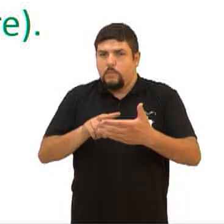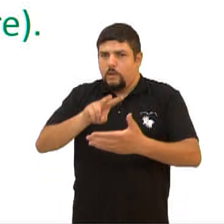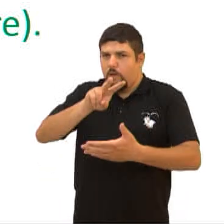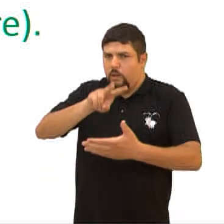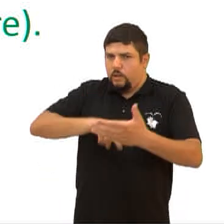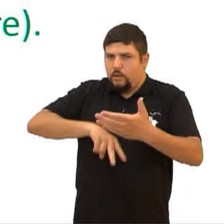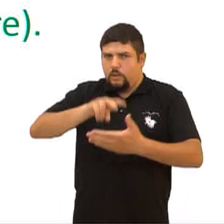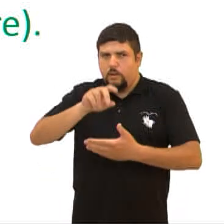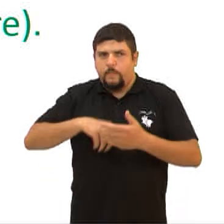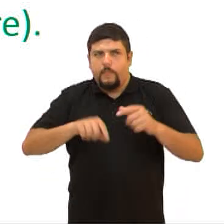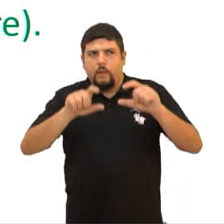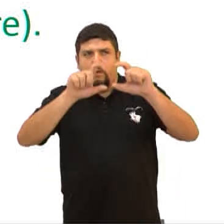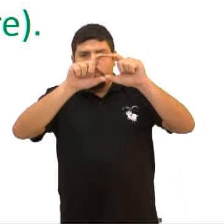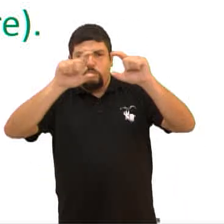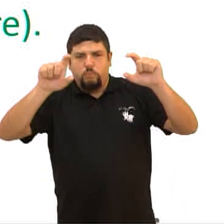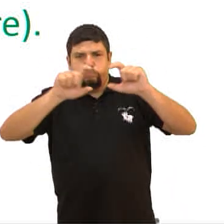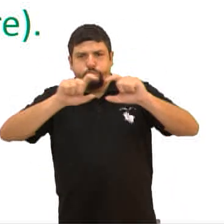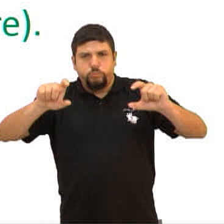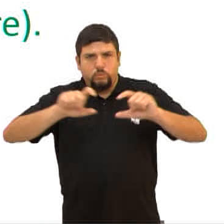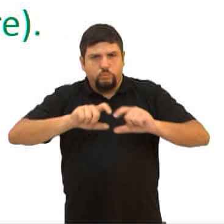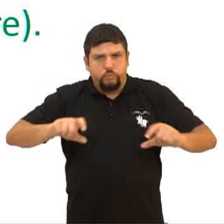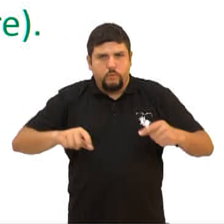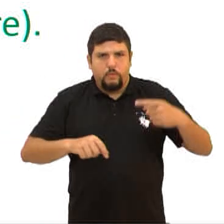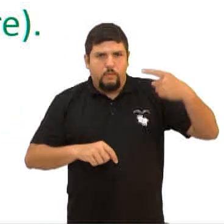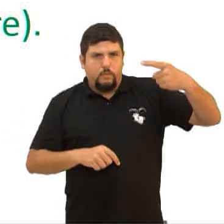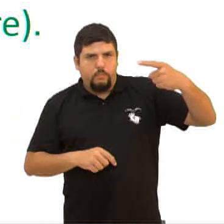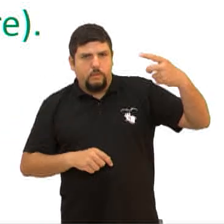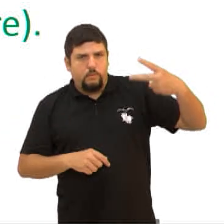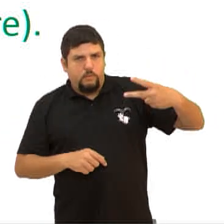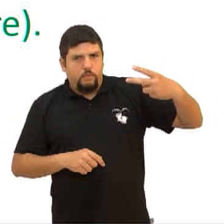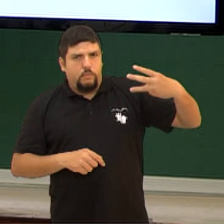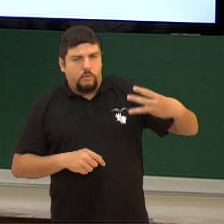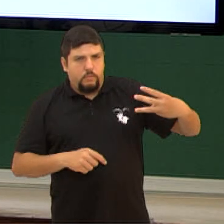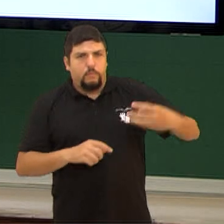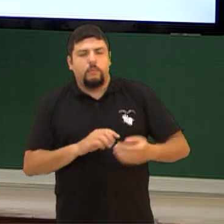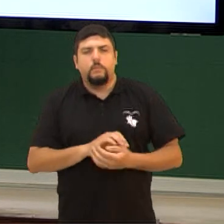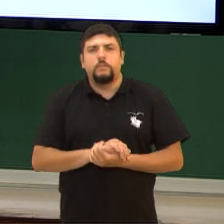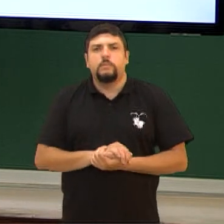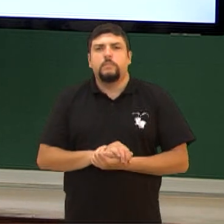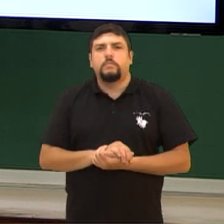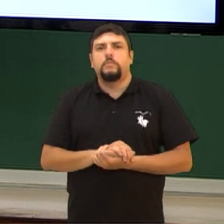três fragmentos aqui que estão em números romanos. Ó, 1, 2 and 3. Beleza?